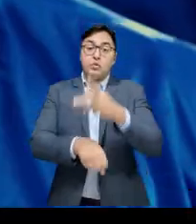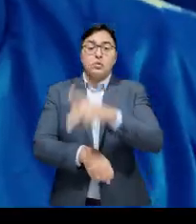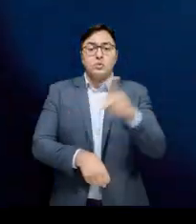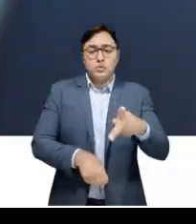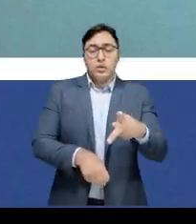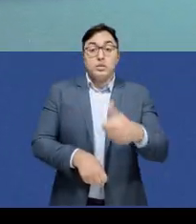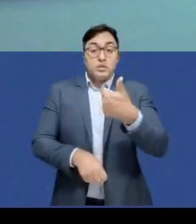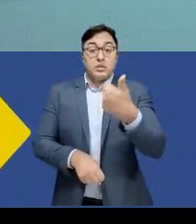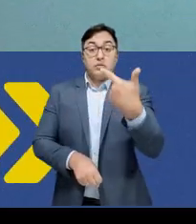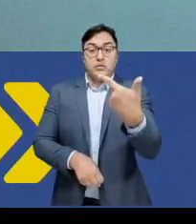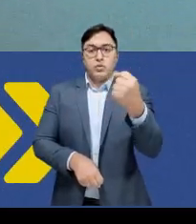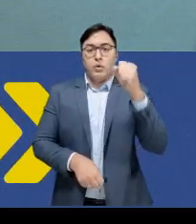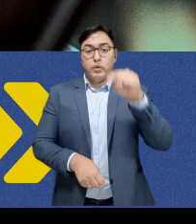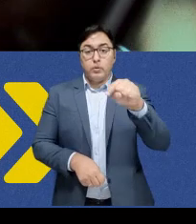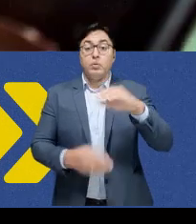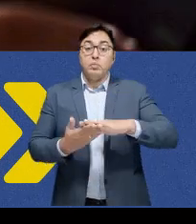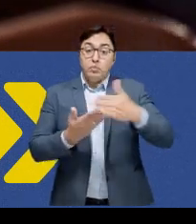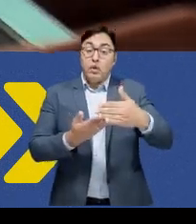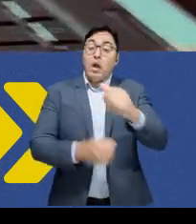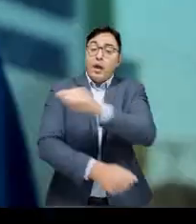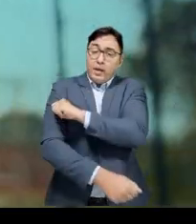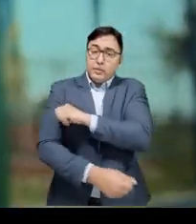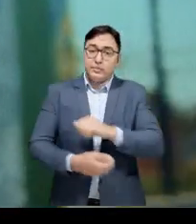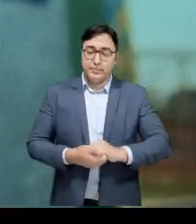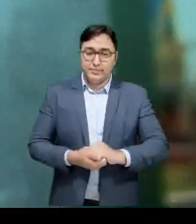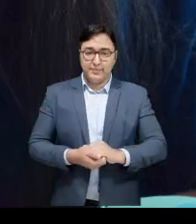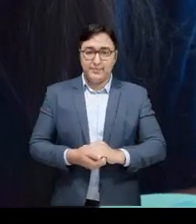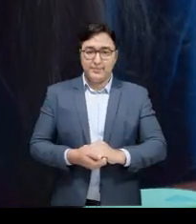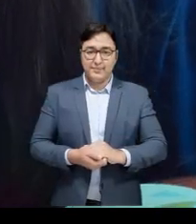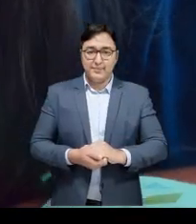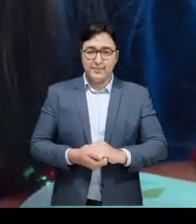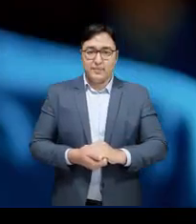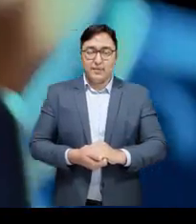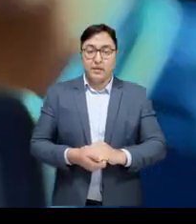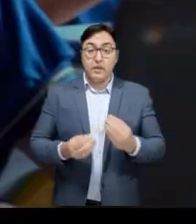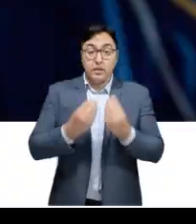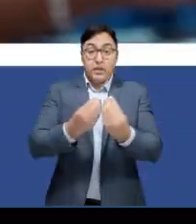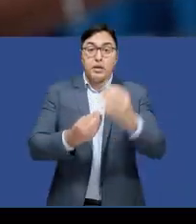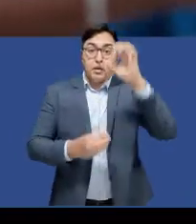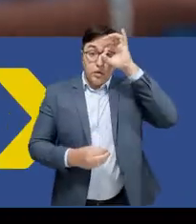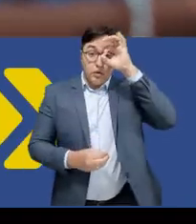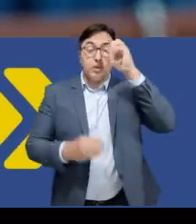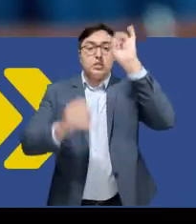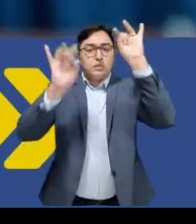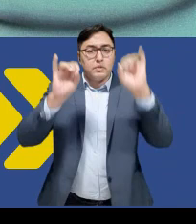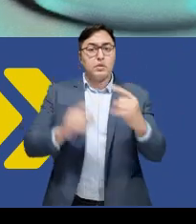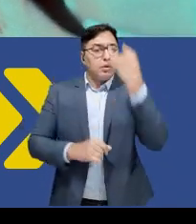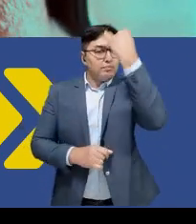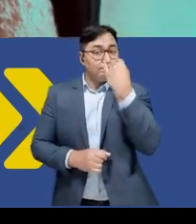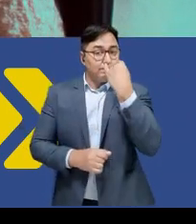de professores e 128 mil Chromebooks para os alunos. Não para, não para! Entrega de óculos especiais